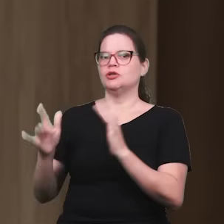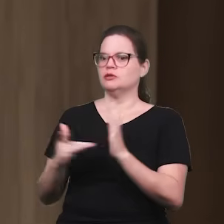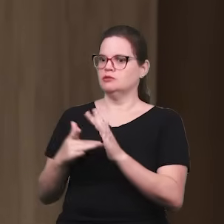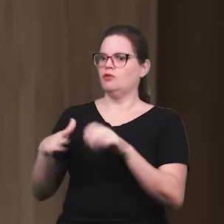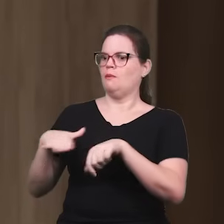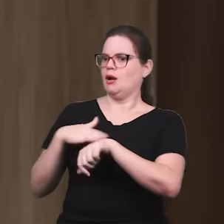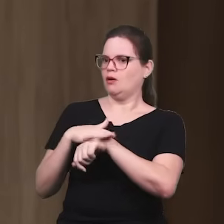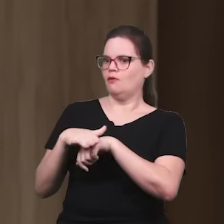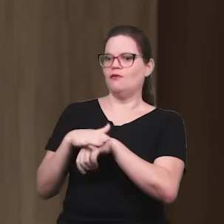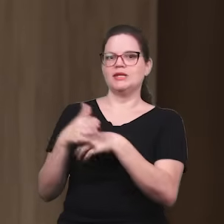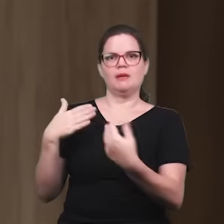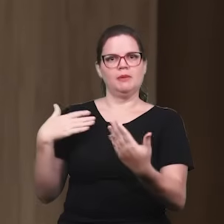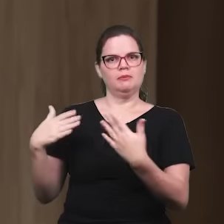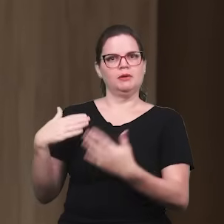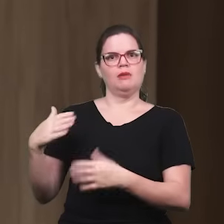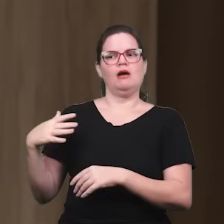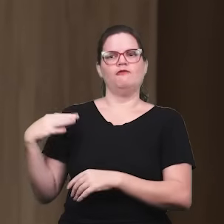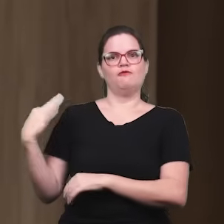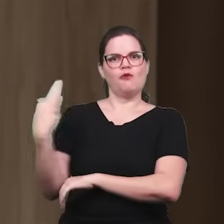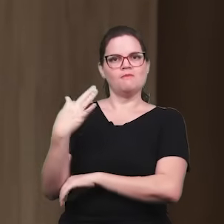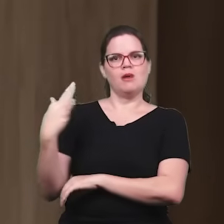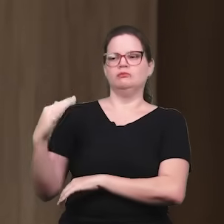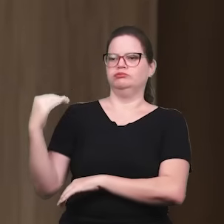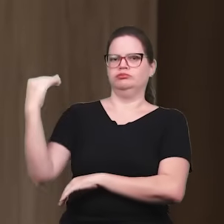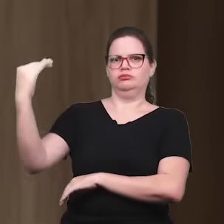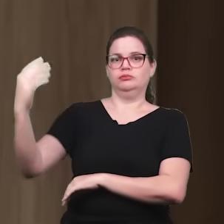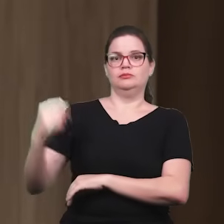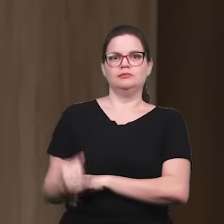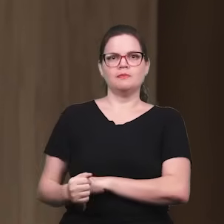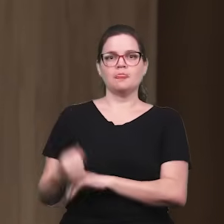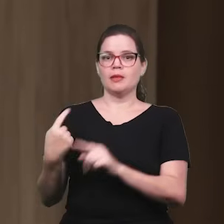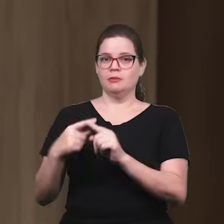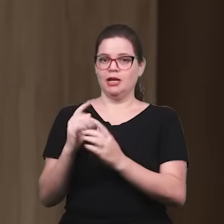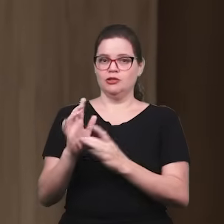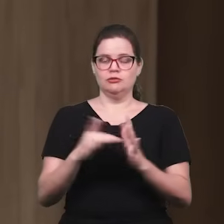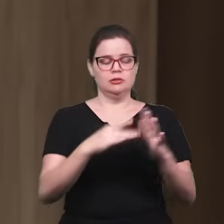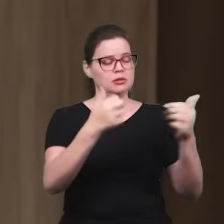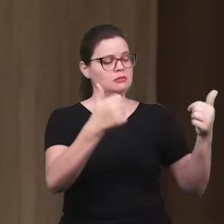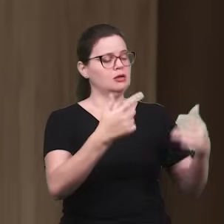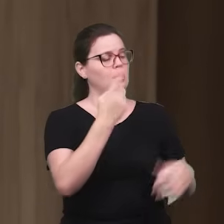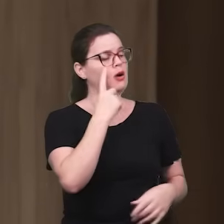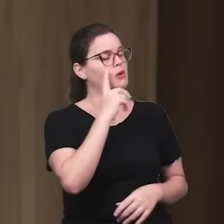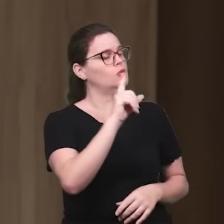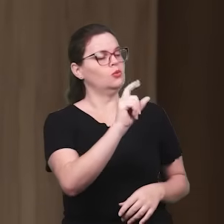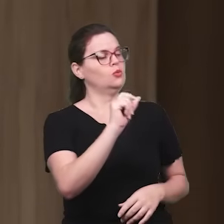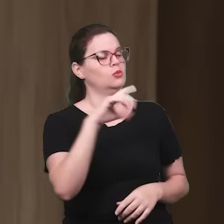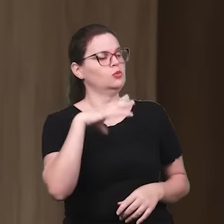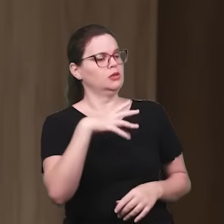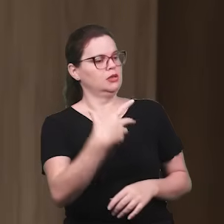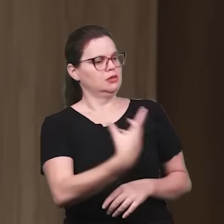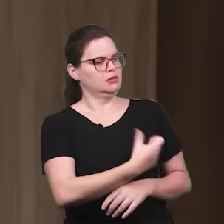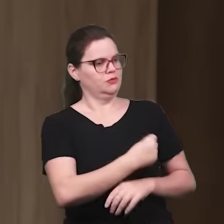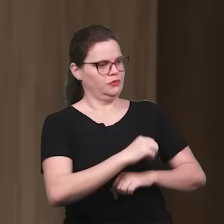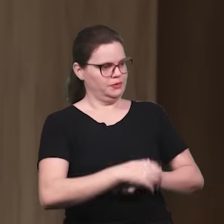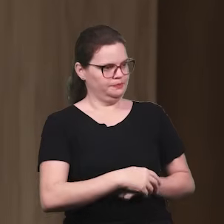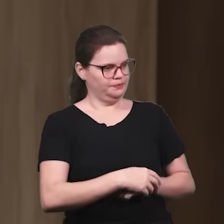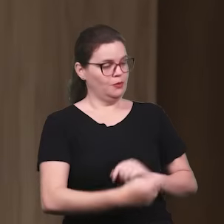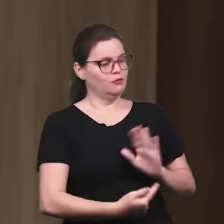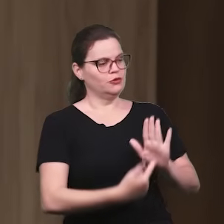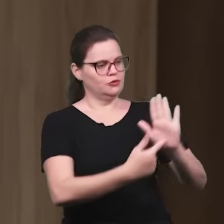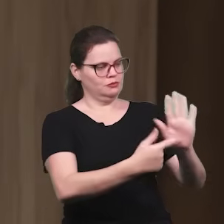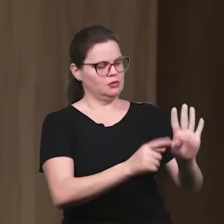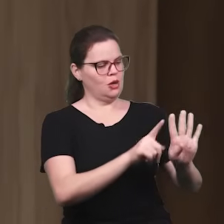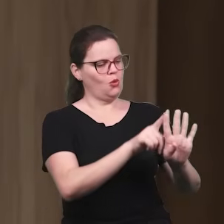Ele explicou a Nicodemos o que era a salvação, fazendo uso de